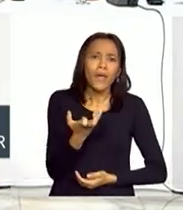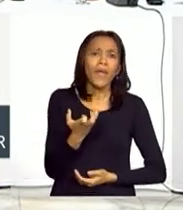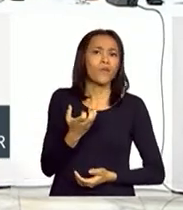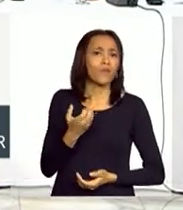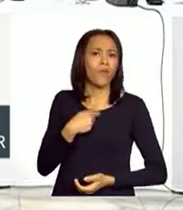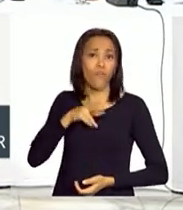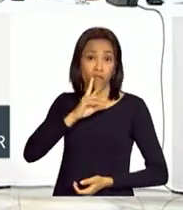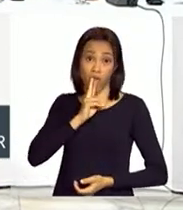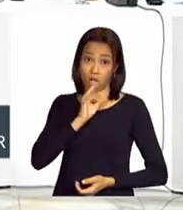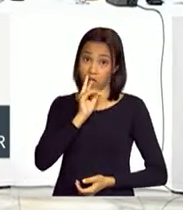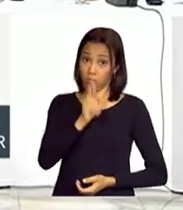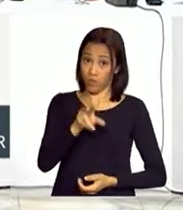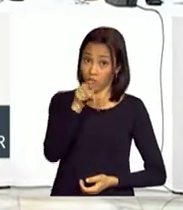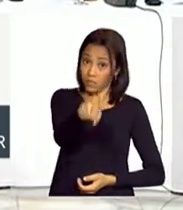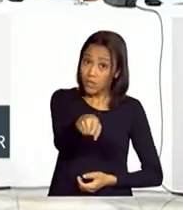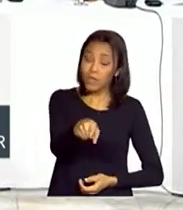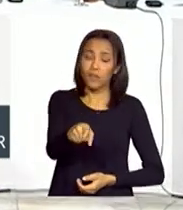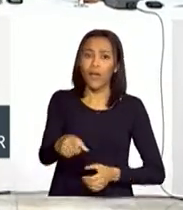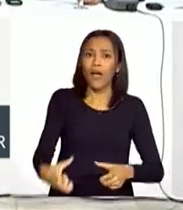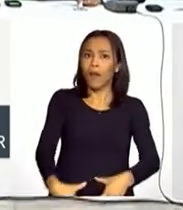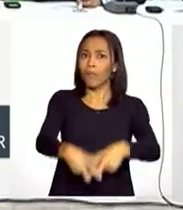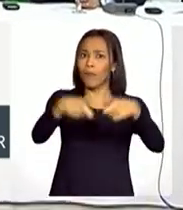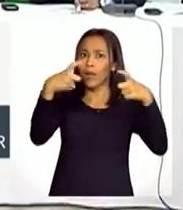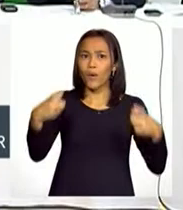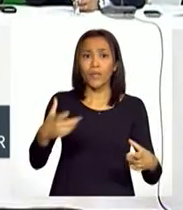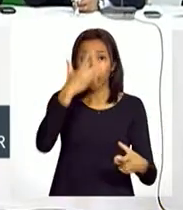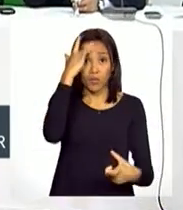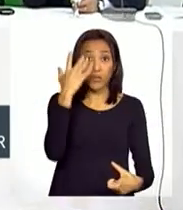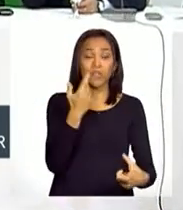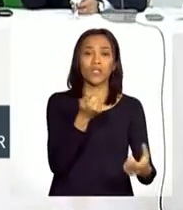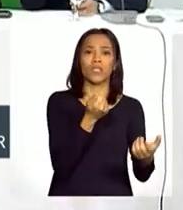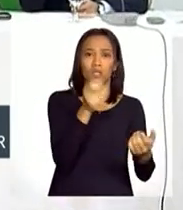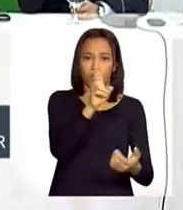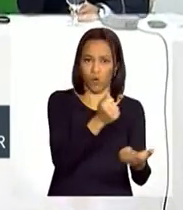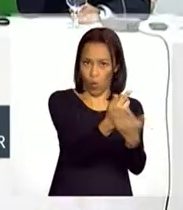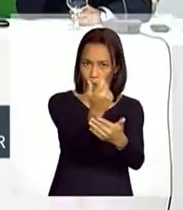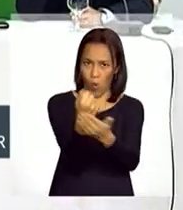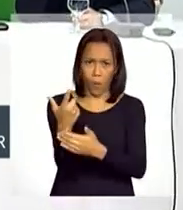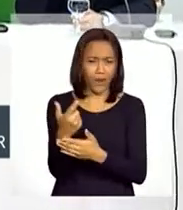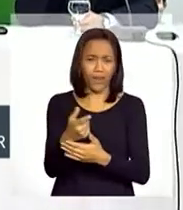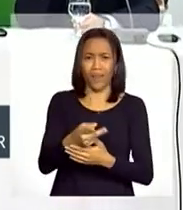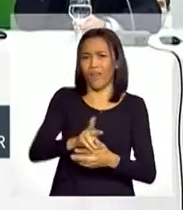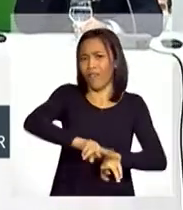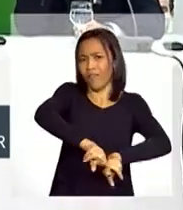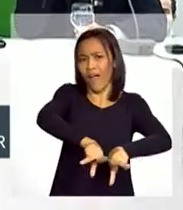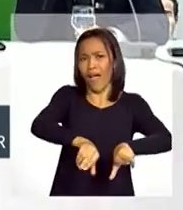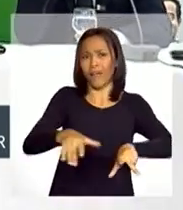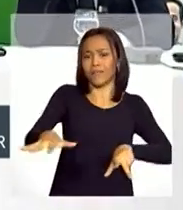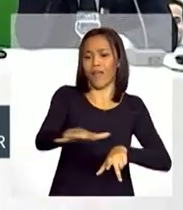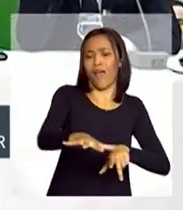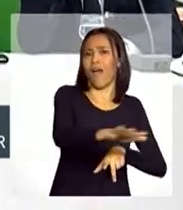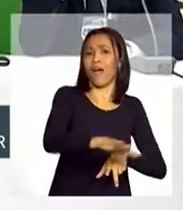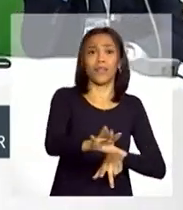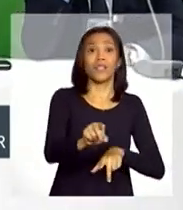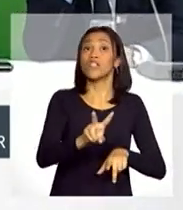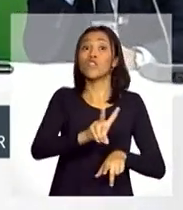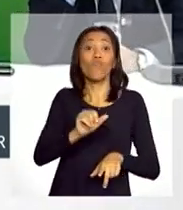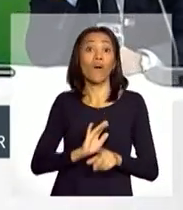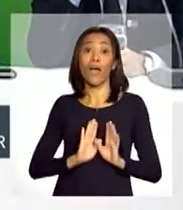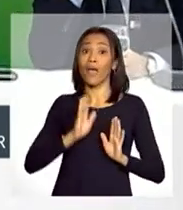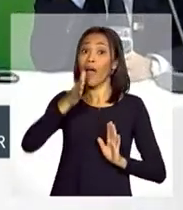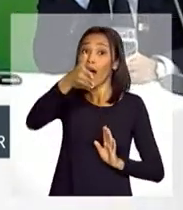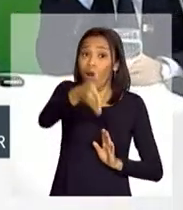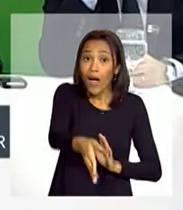é o seguinte a maior parte dos consumidores brasileiros em várias áreas não vão aos Por